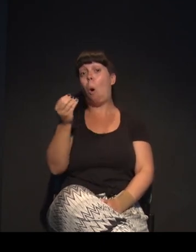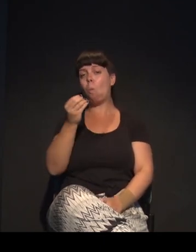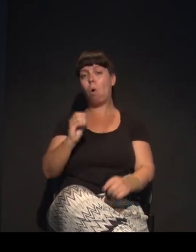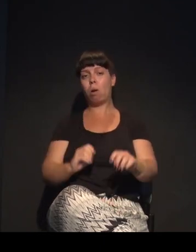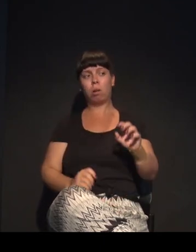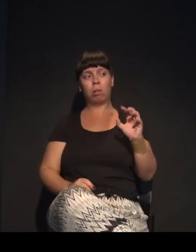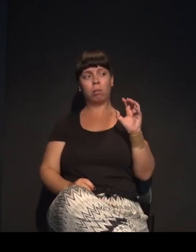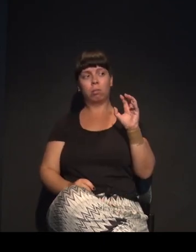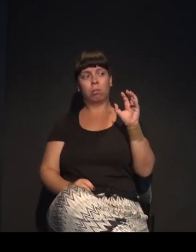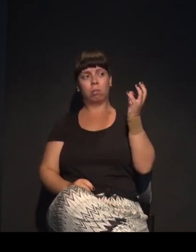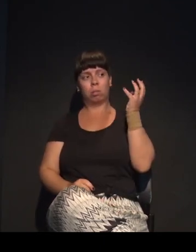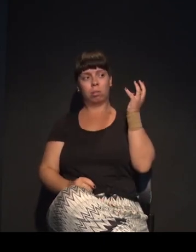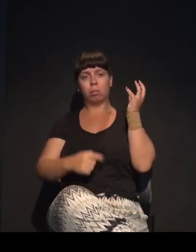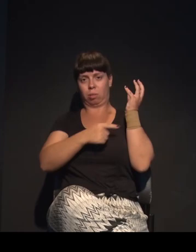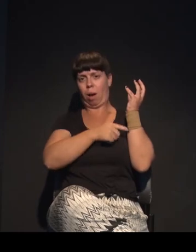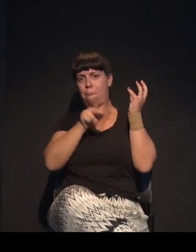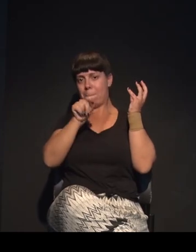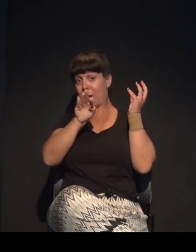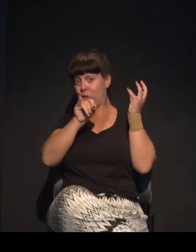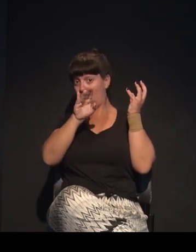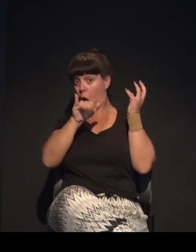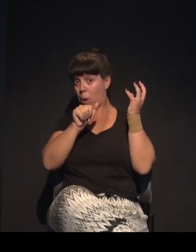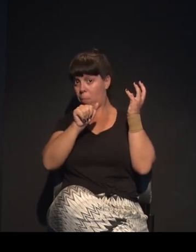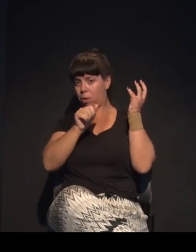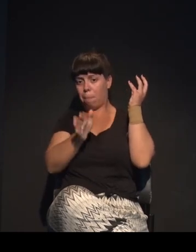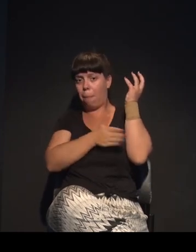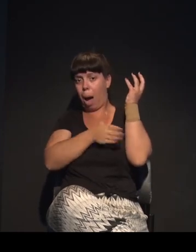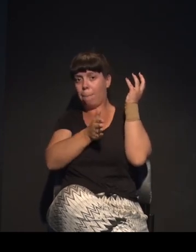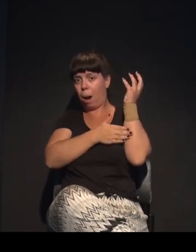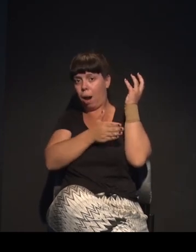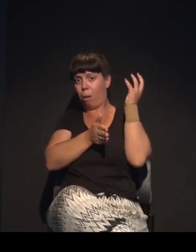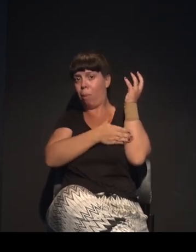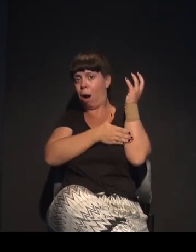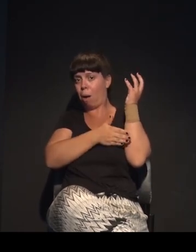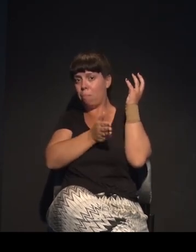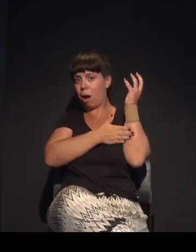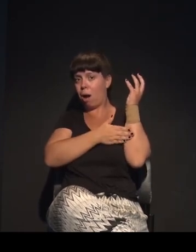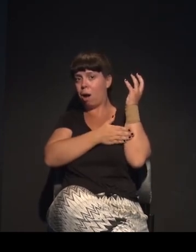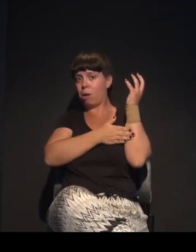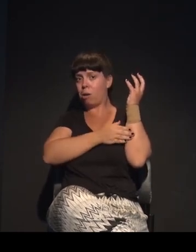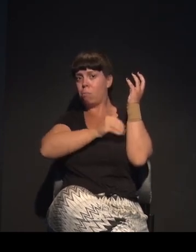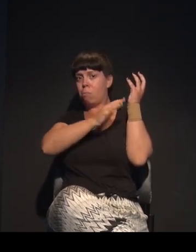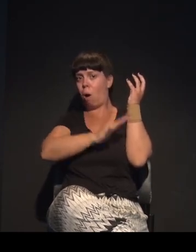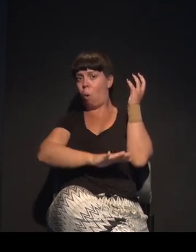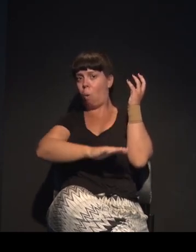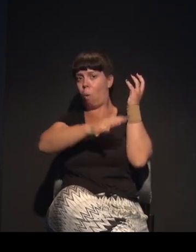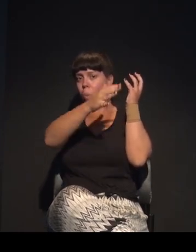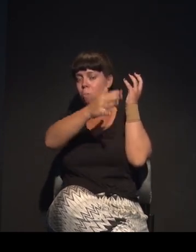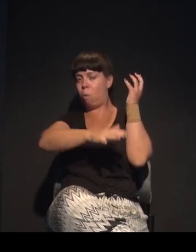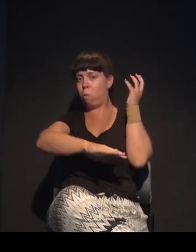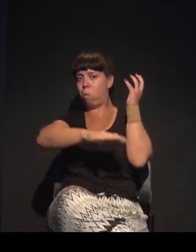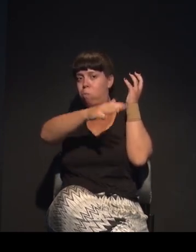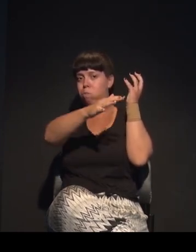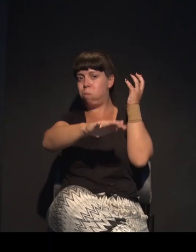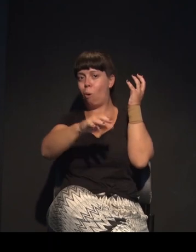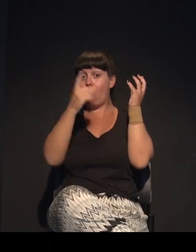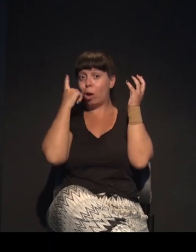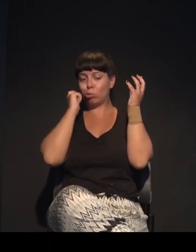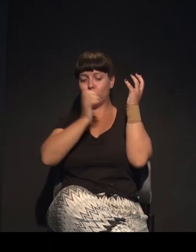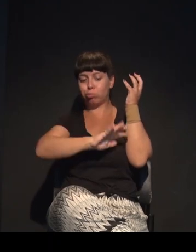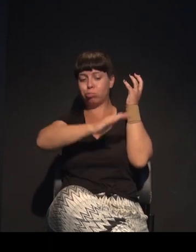nessa parte uma e aí era um meio de colocar ela fazia um eco na mata e aí a gente